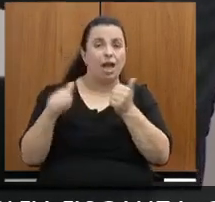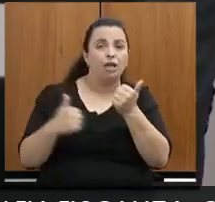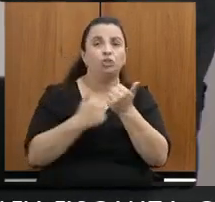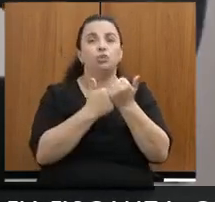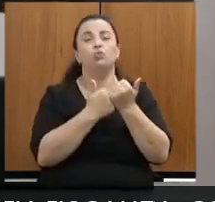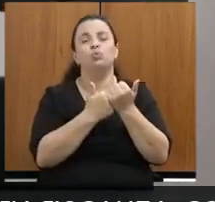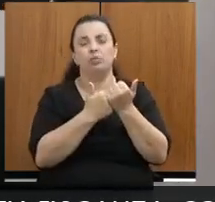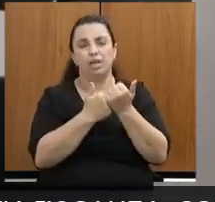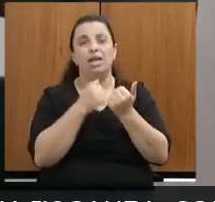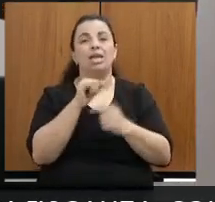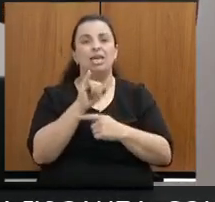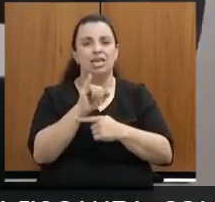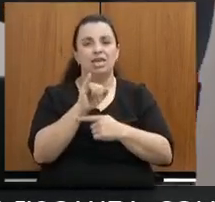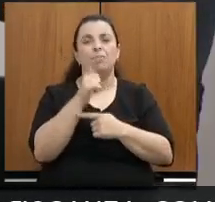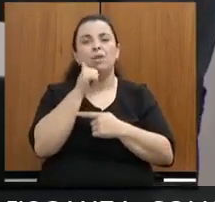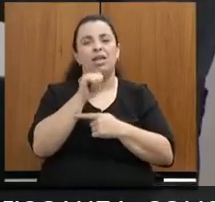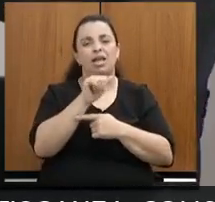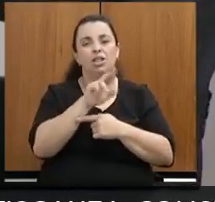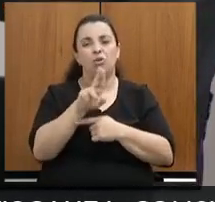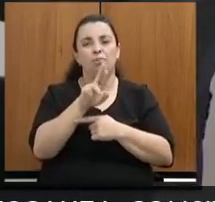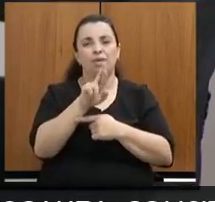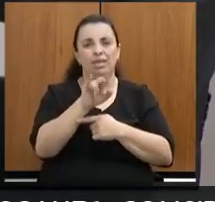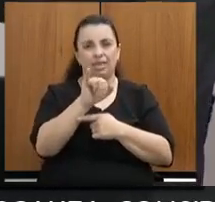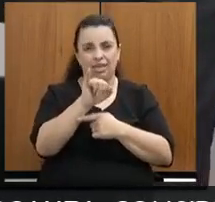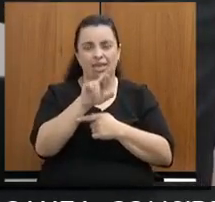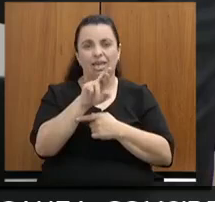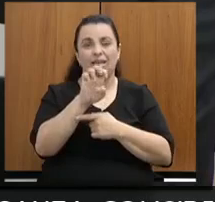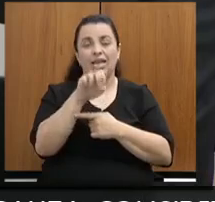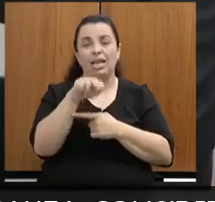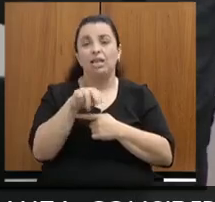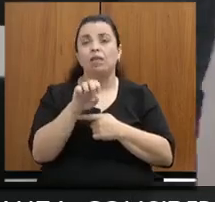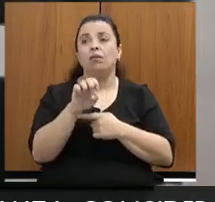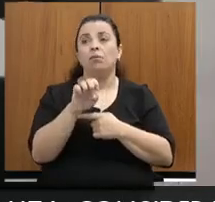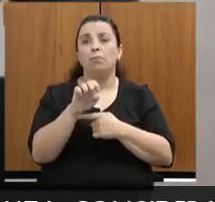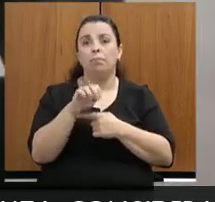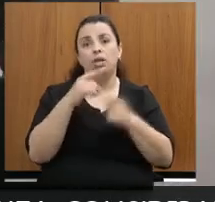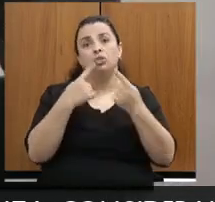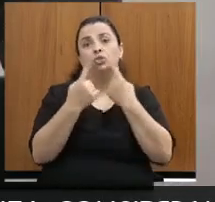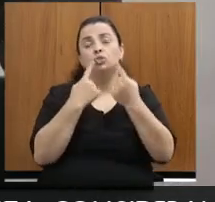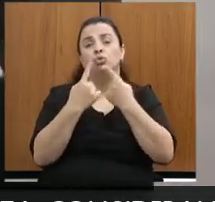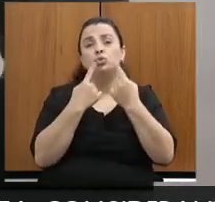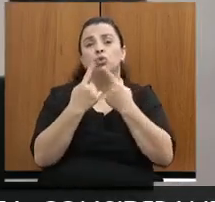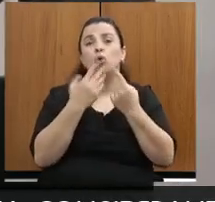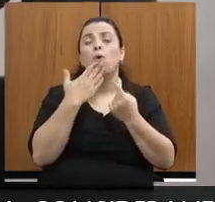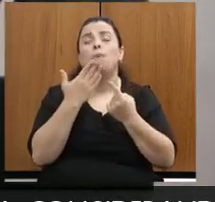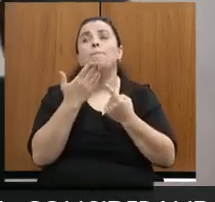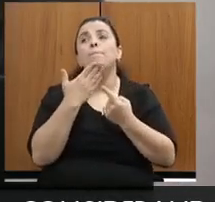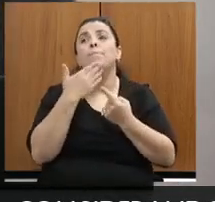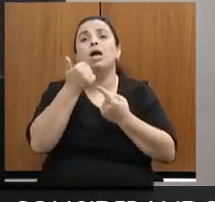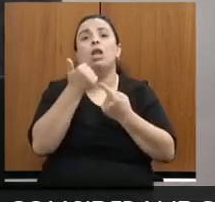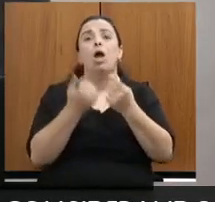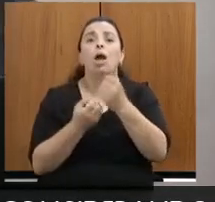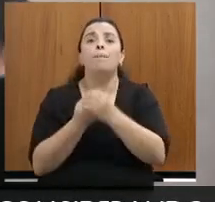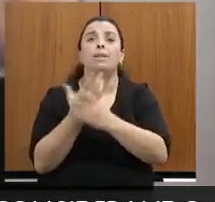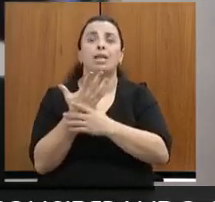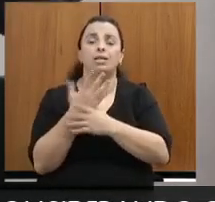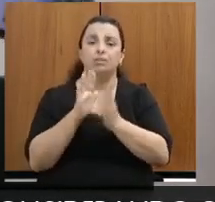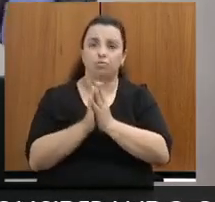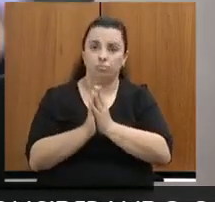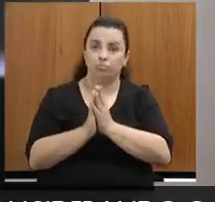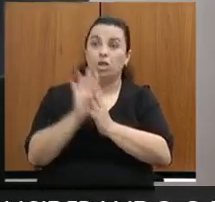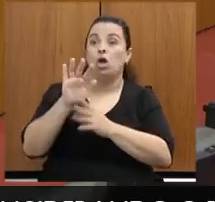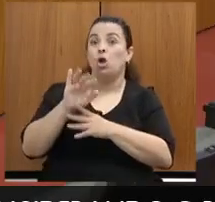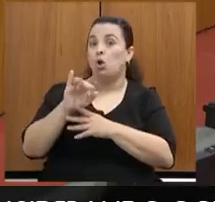comando da polícia militar para discutir a melhor forma de implantação Deputado João Leite nossa preocupação